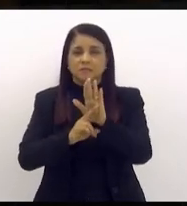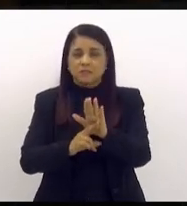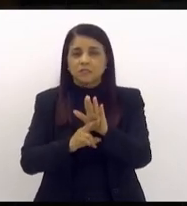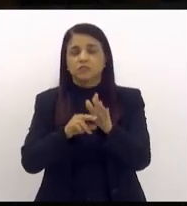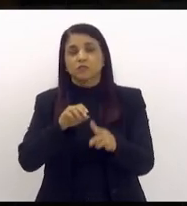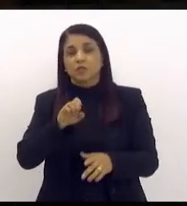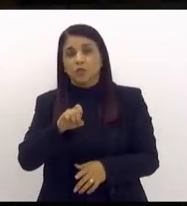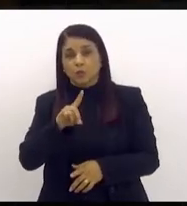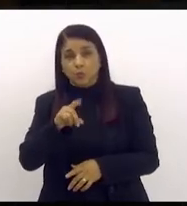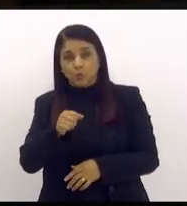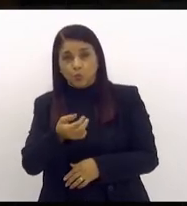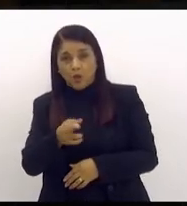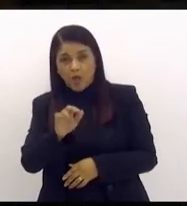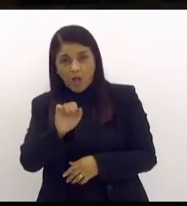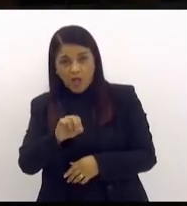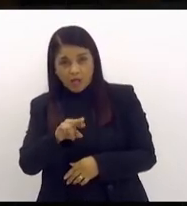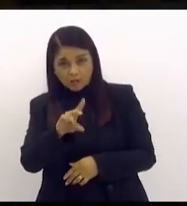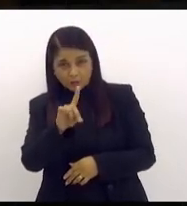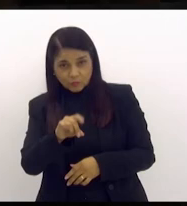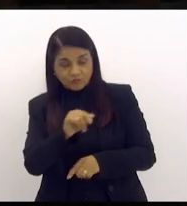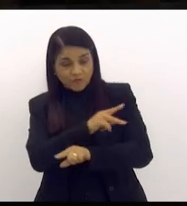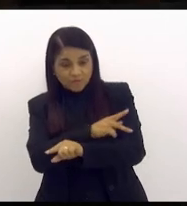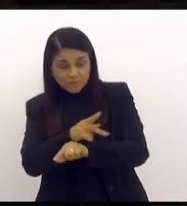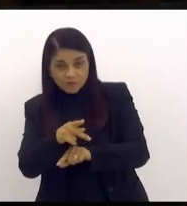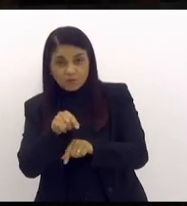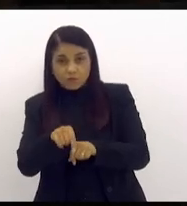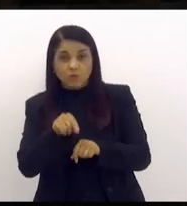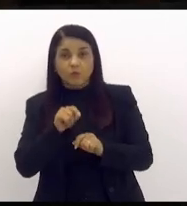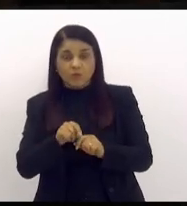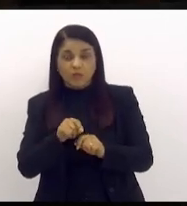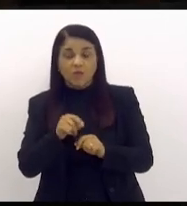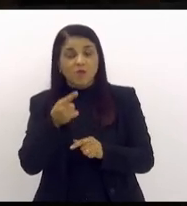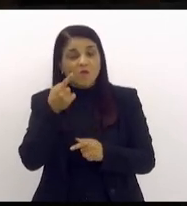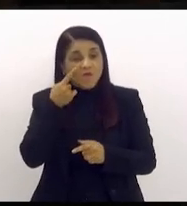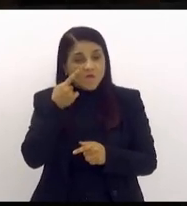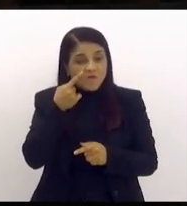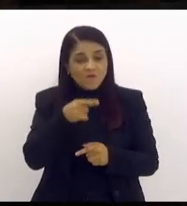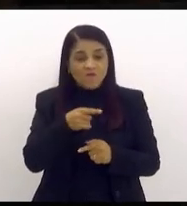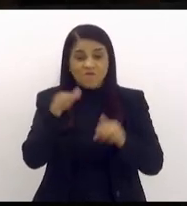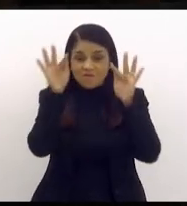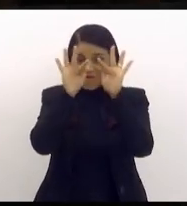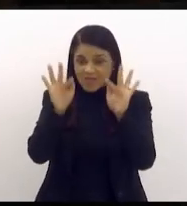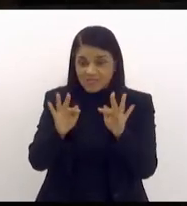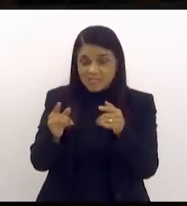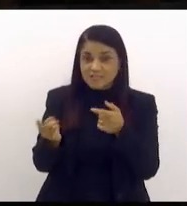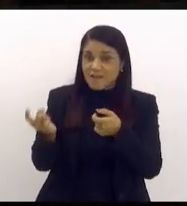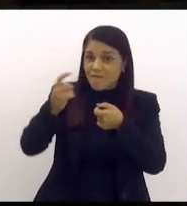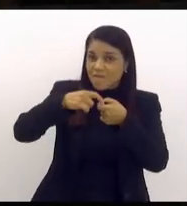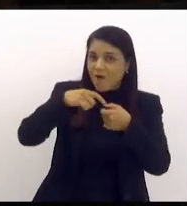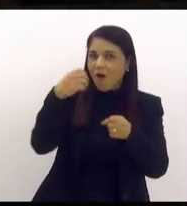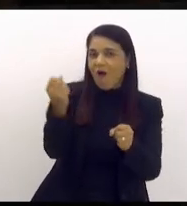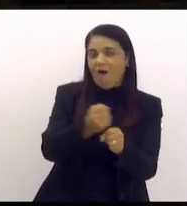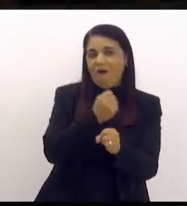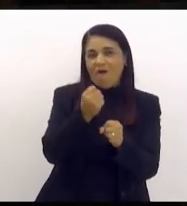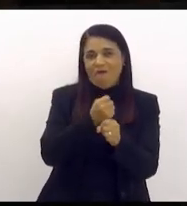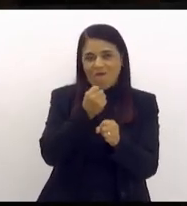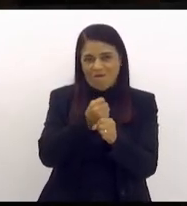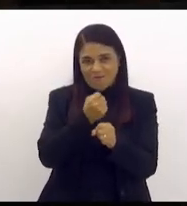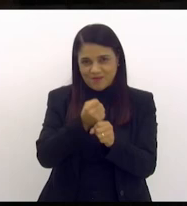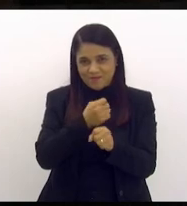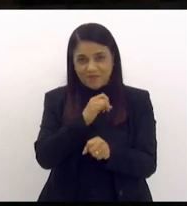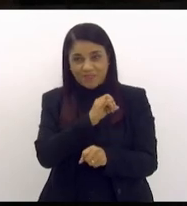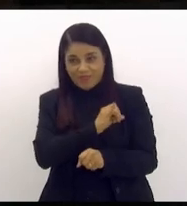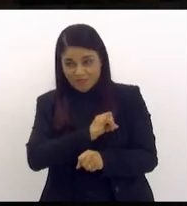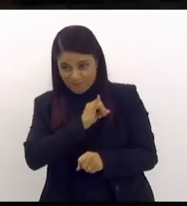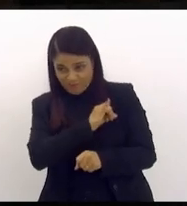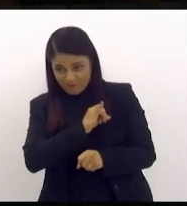recentemente fazer uma visita e fiquei muito feliz deputada do que ouv lá de retomada das obras a gente